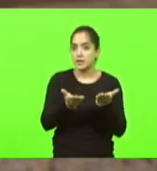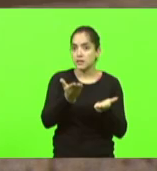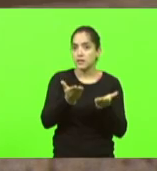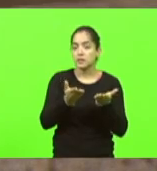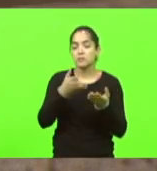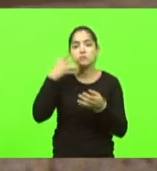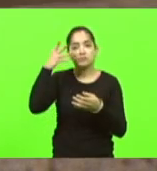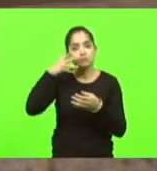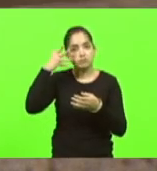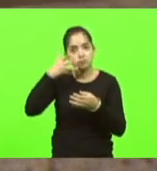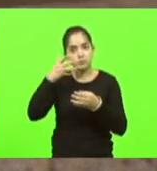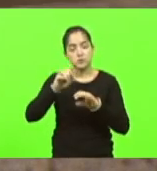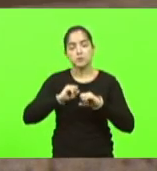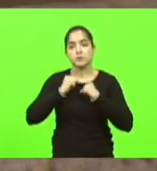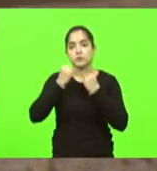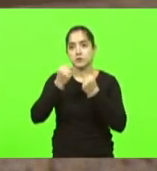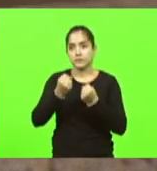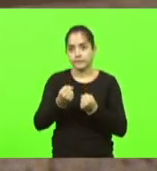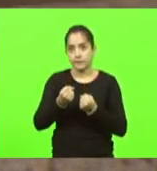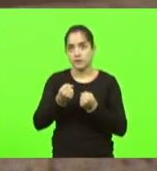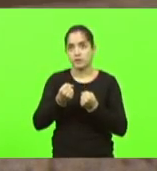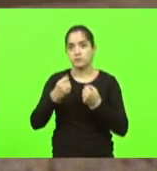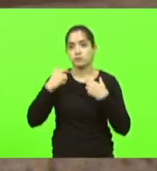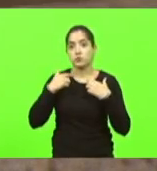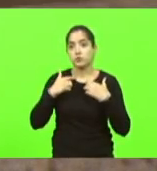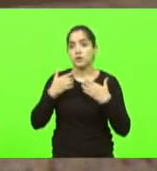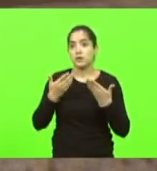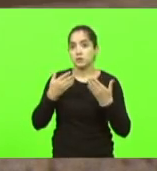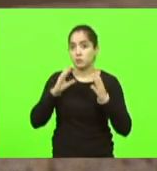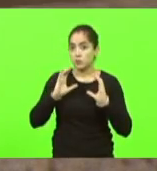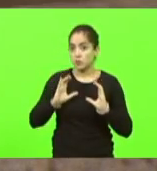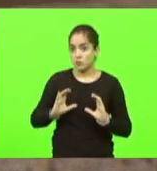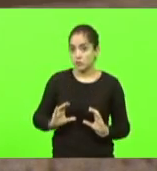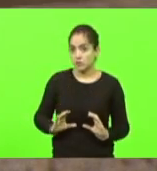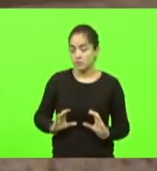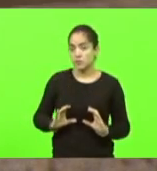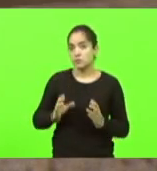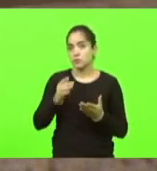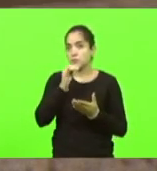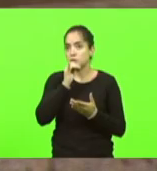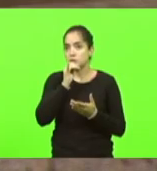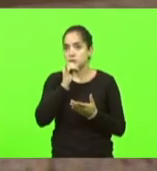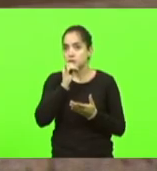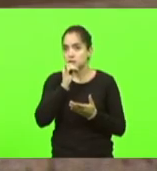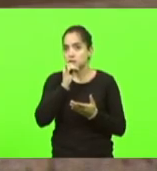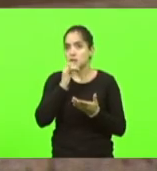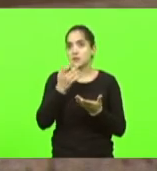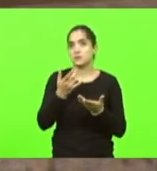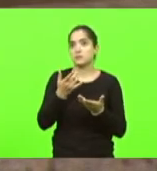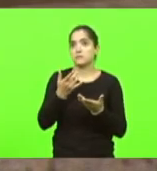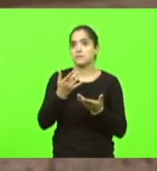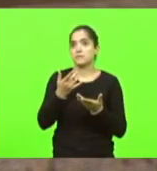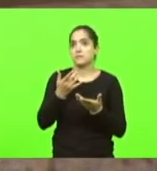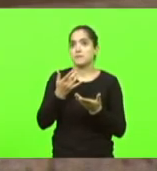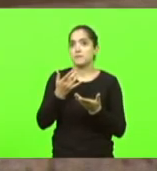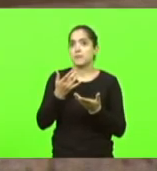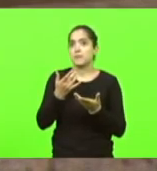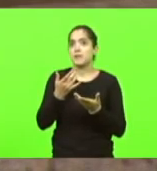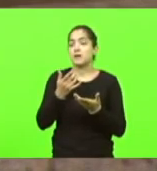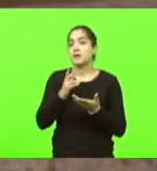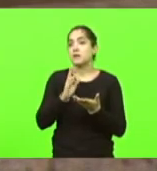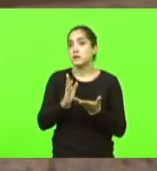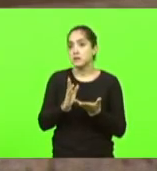discursos sempre busco isso da minha conduta Como eu faço por exemplo a dispensa dos meus privilégios e